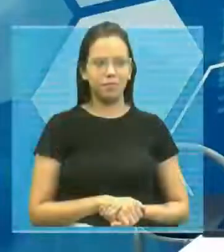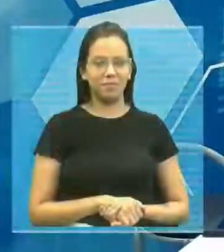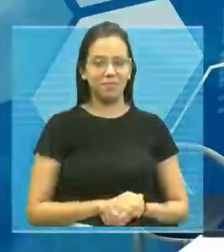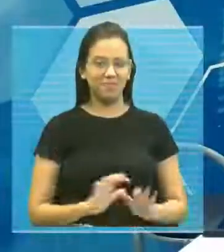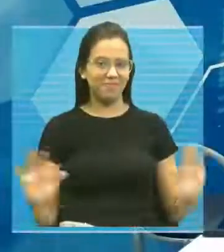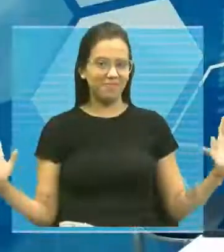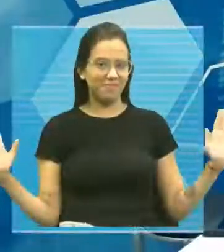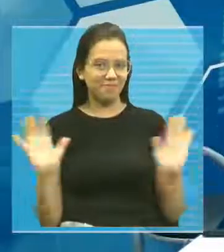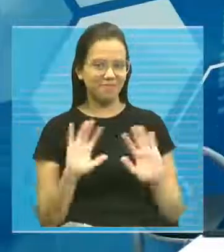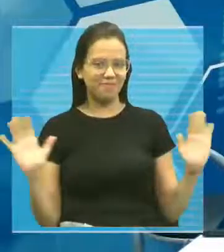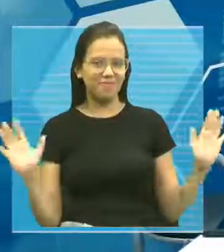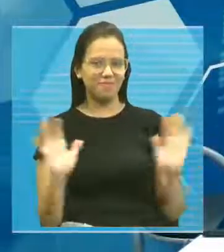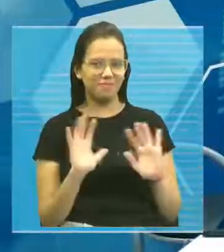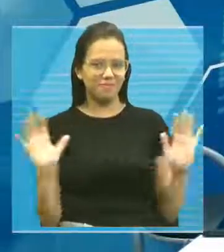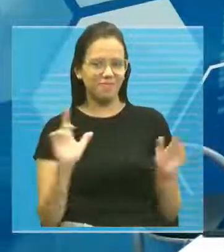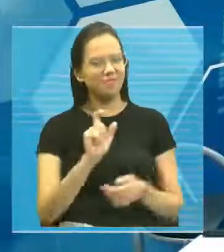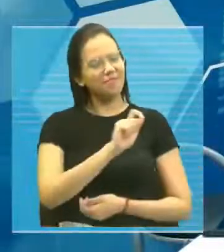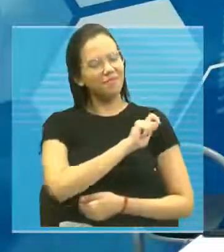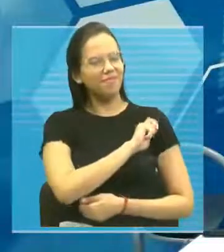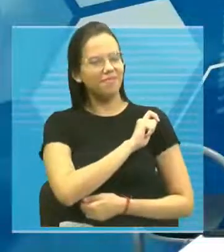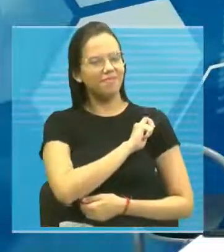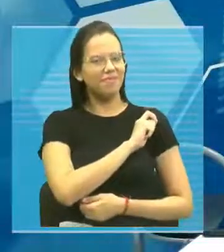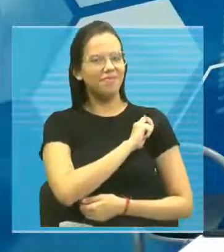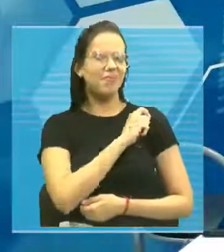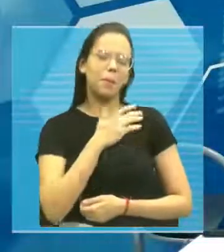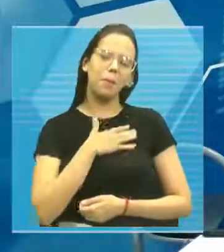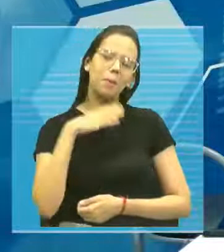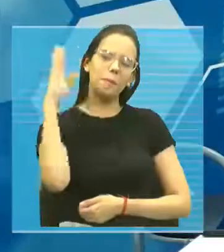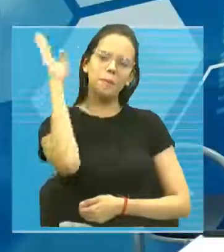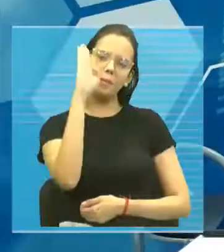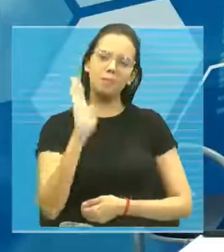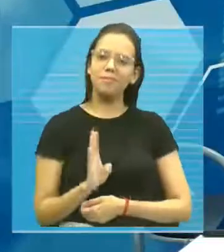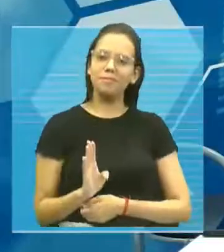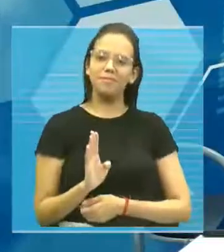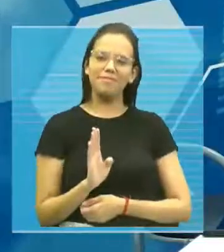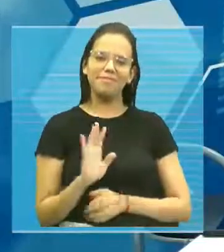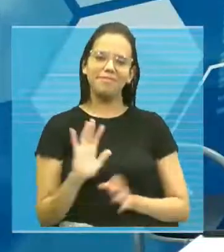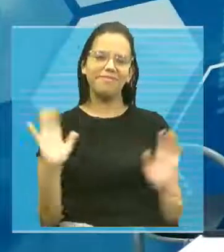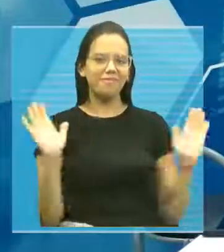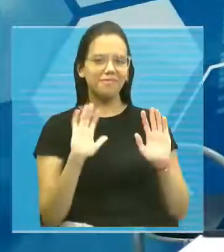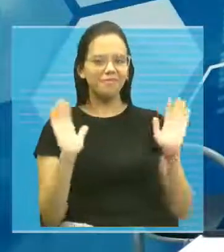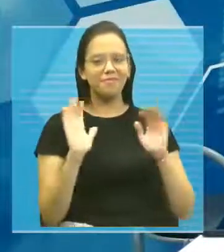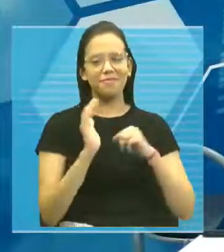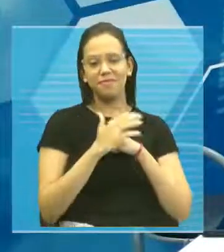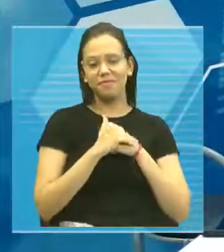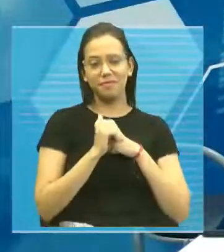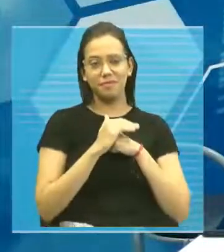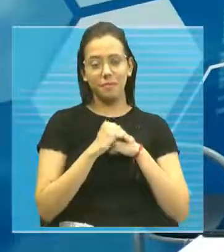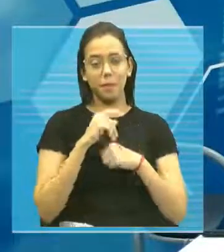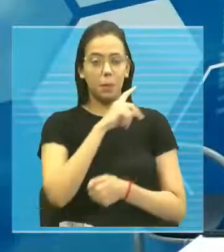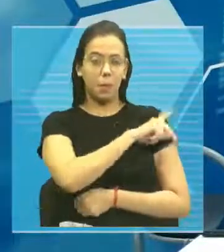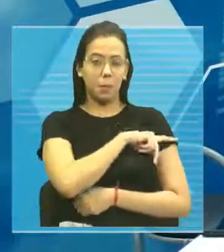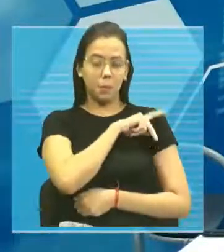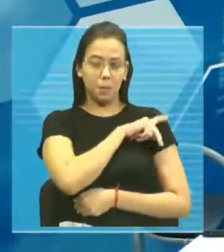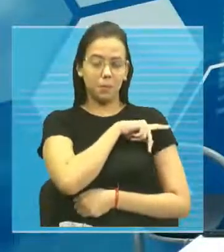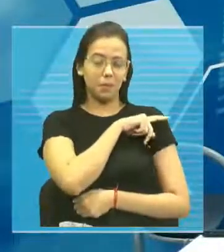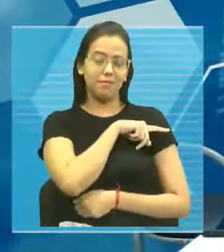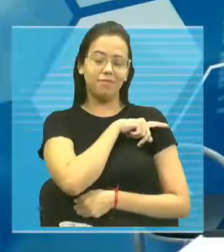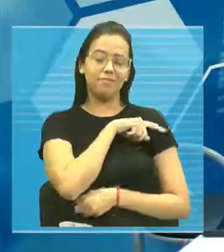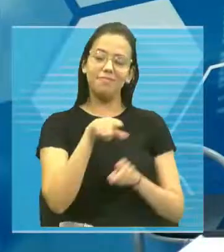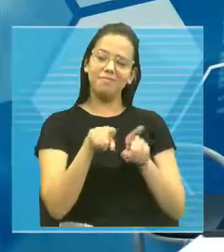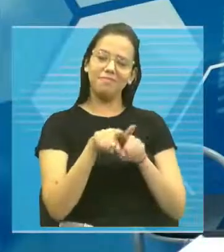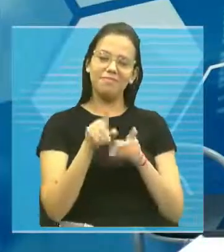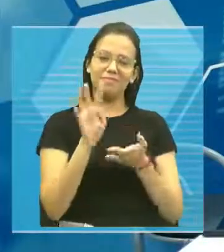e Salve salve grandes alunos do meu Brasil salve salve queridos Piauienses